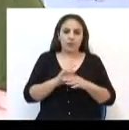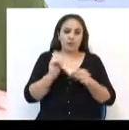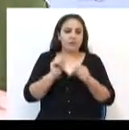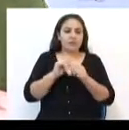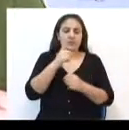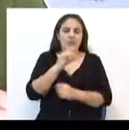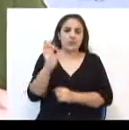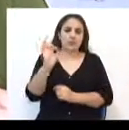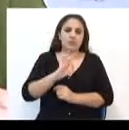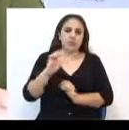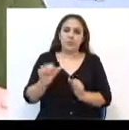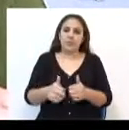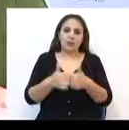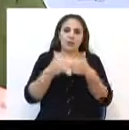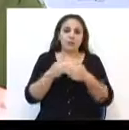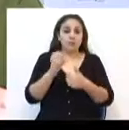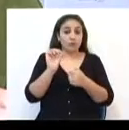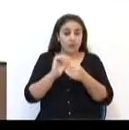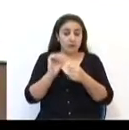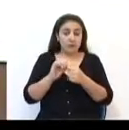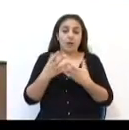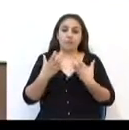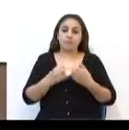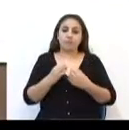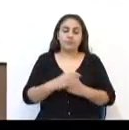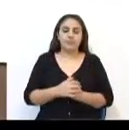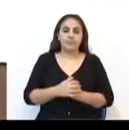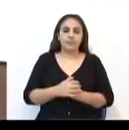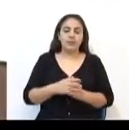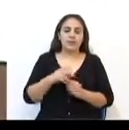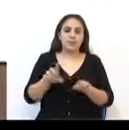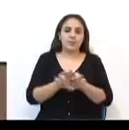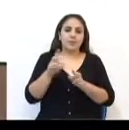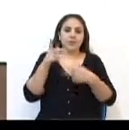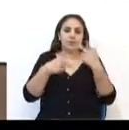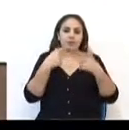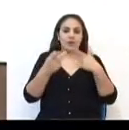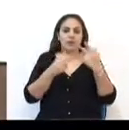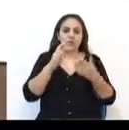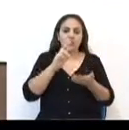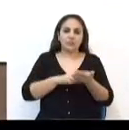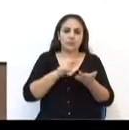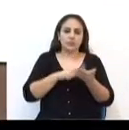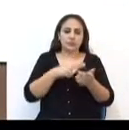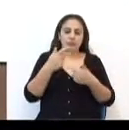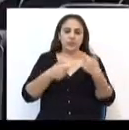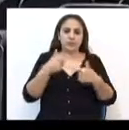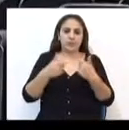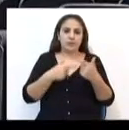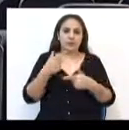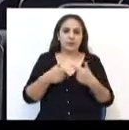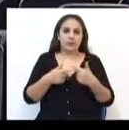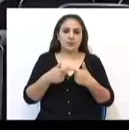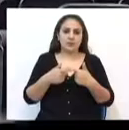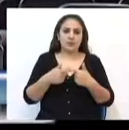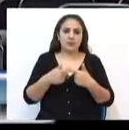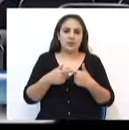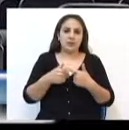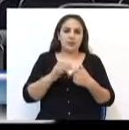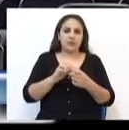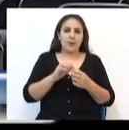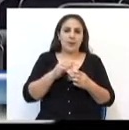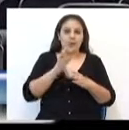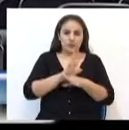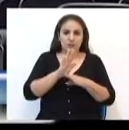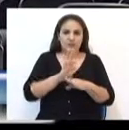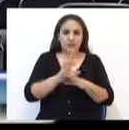ficar 100% melhor. Você fez, você assume. Patrick ainda destaca que com a regularização do serviço, o permissionário de